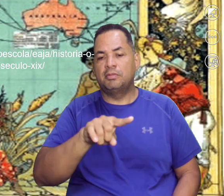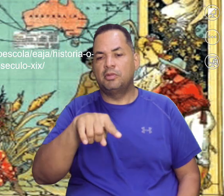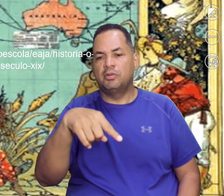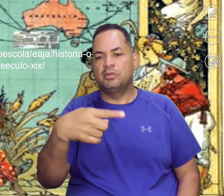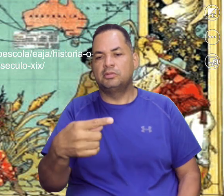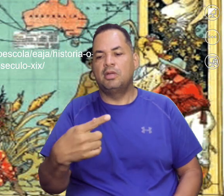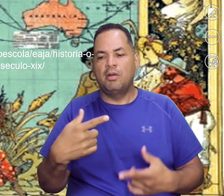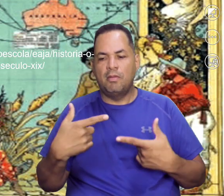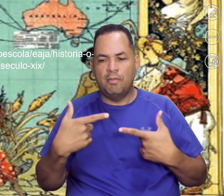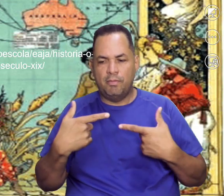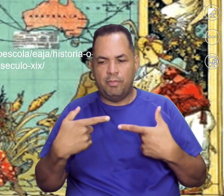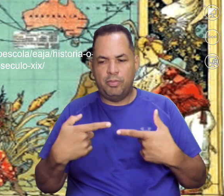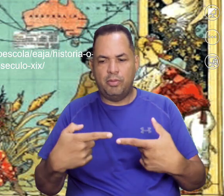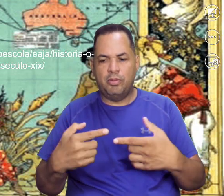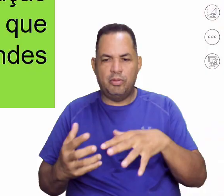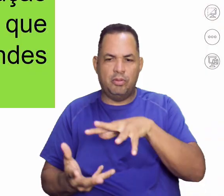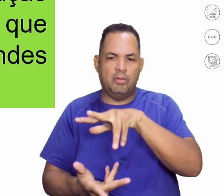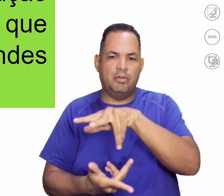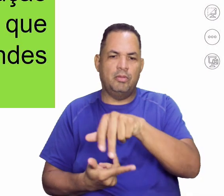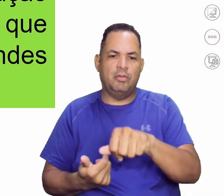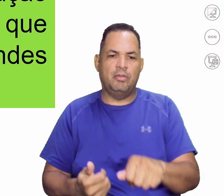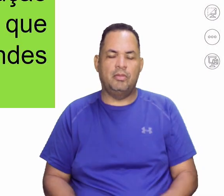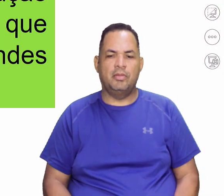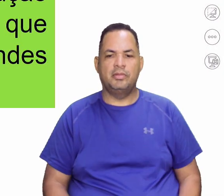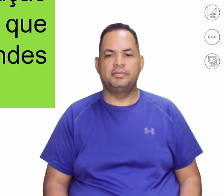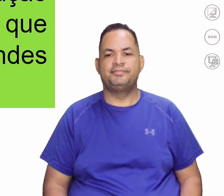no pós-guerra.